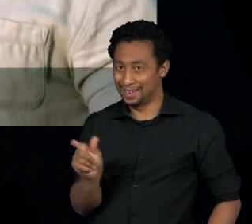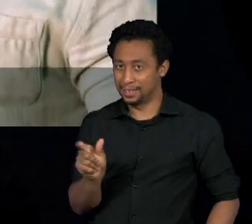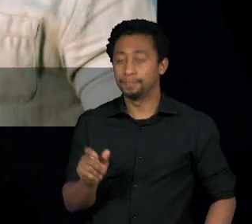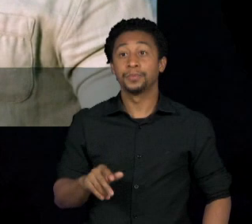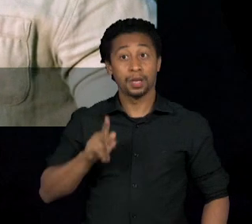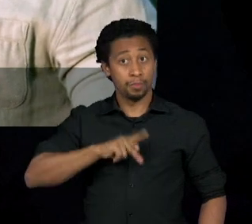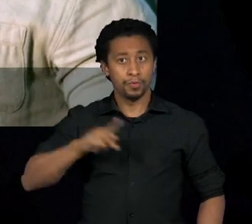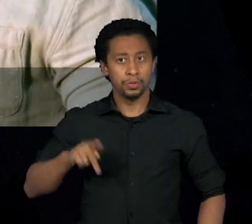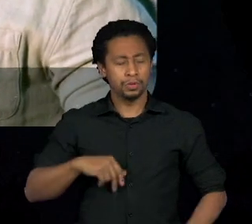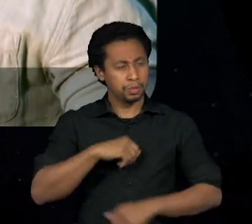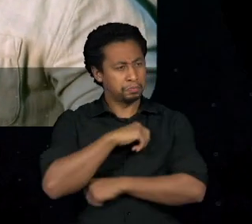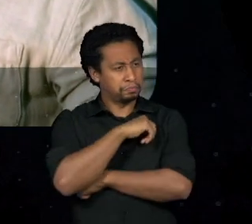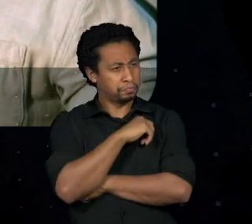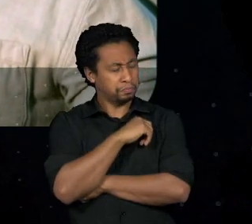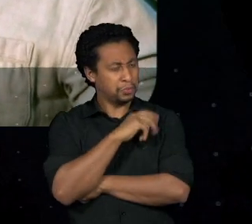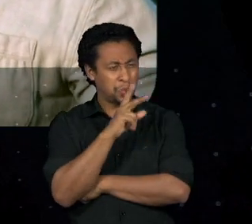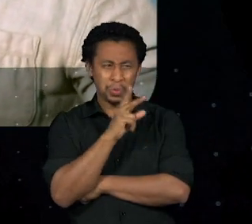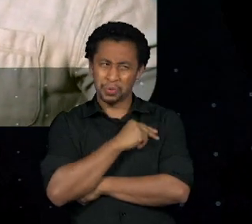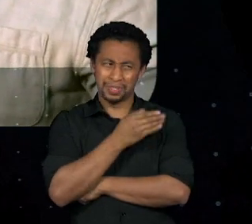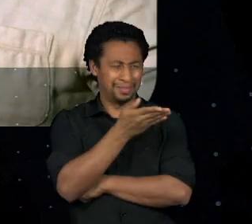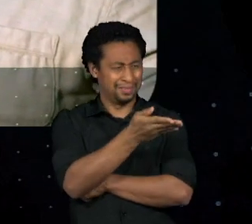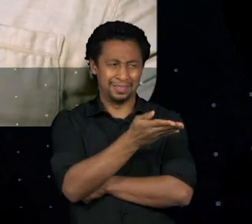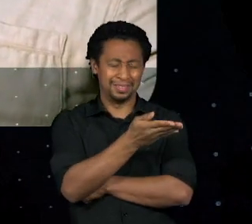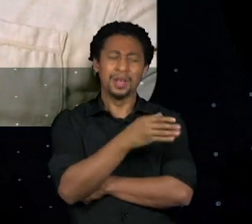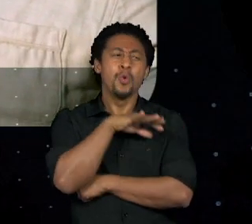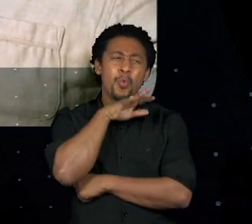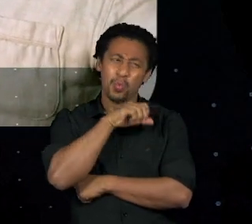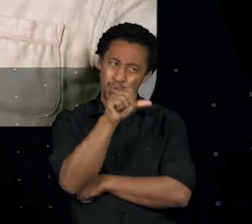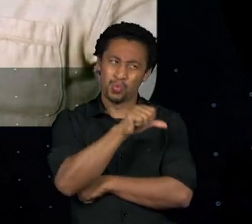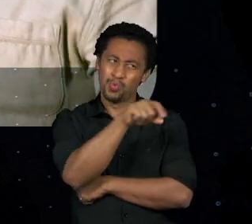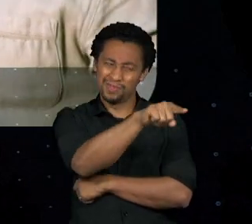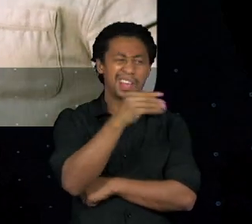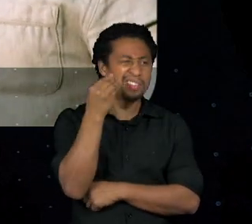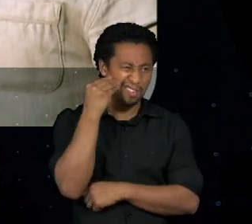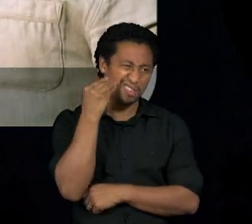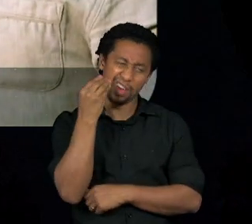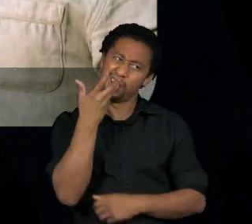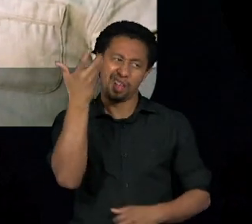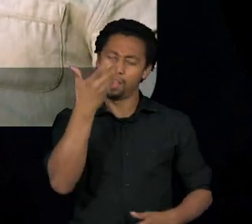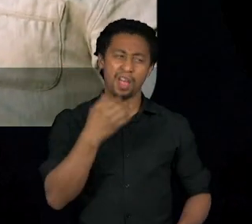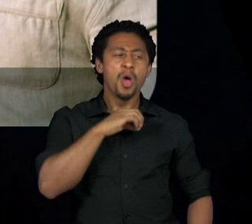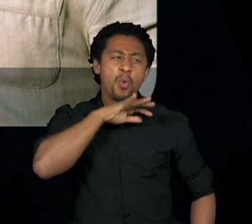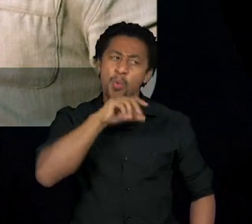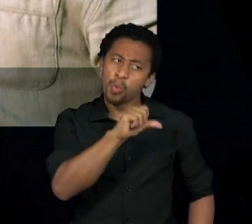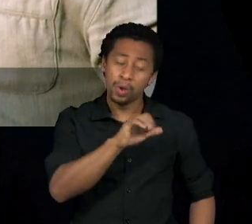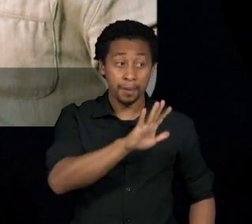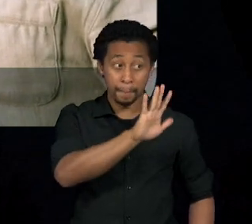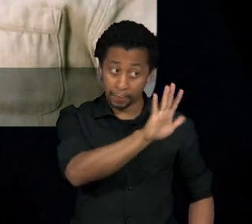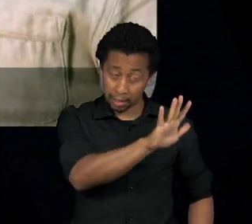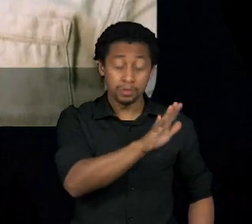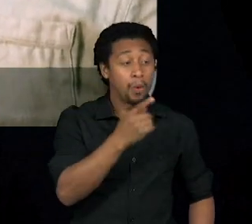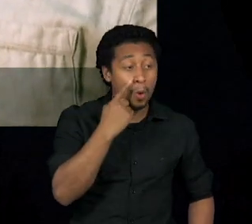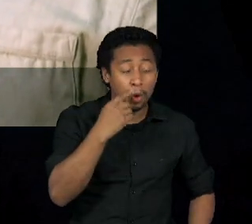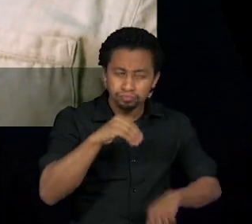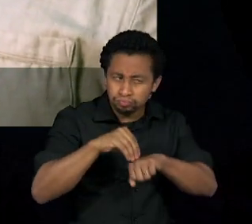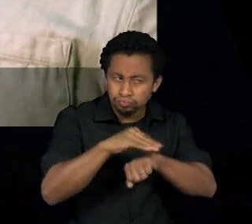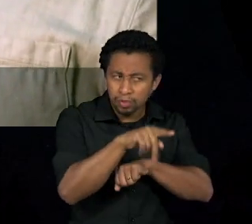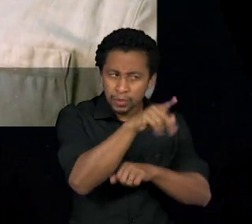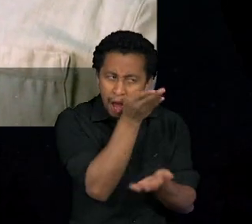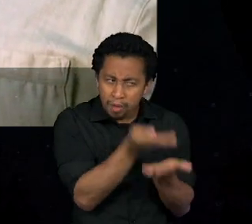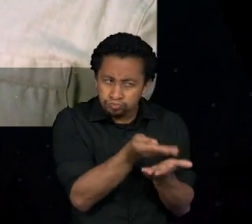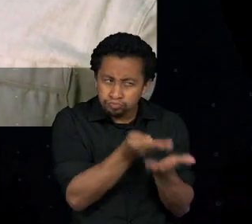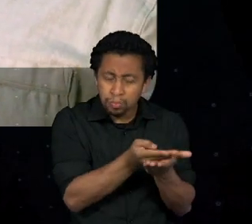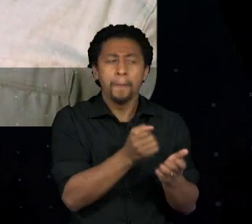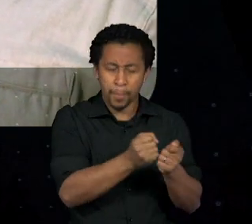dar. A primeira é que você é péssimo como imitador. Mas a segunda é que se você tomar aulas, você vai, pode se tornar um grande